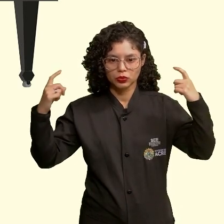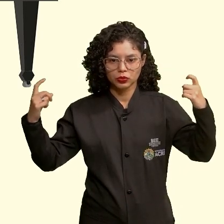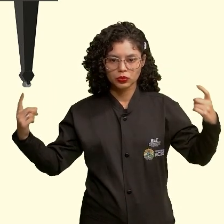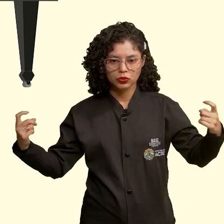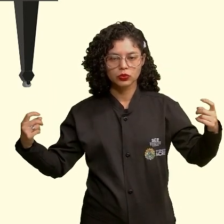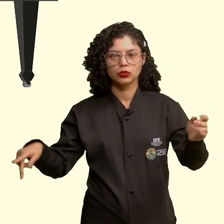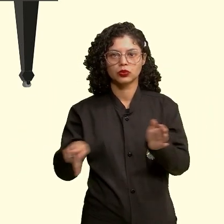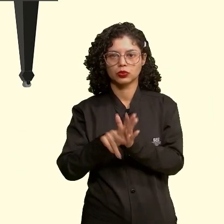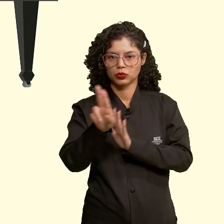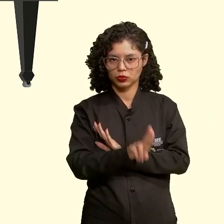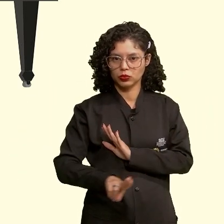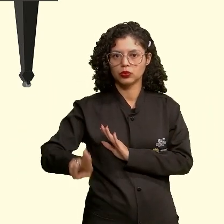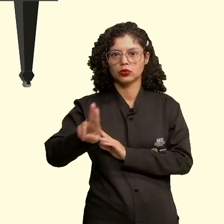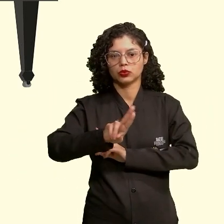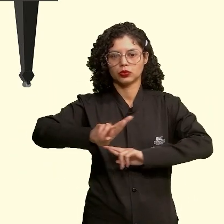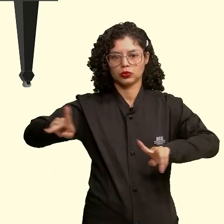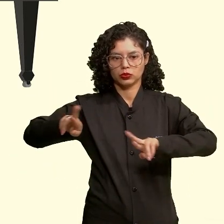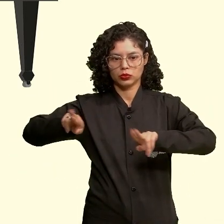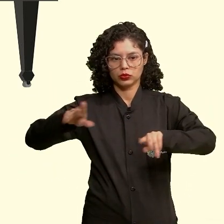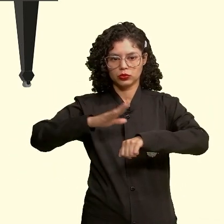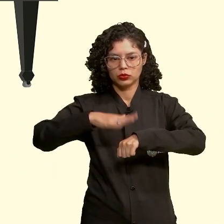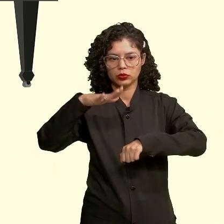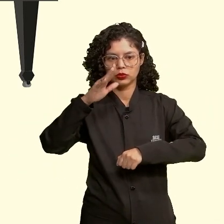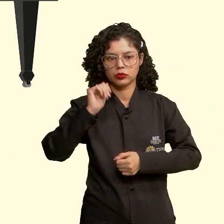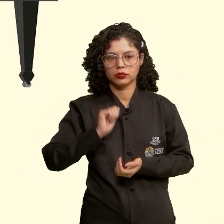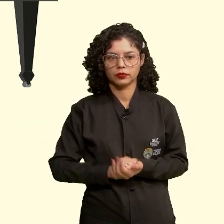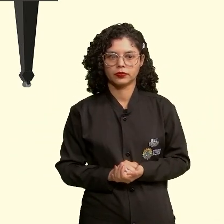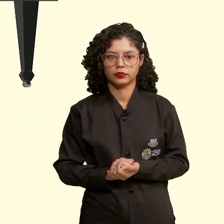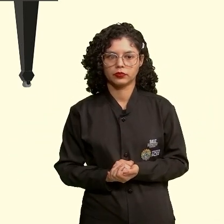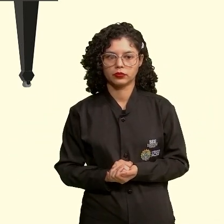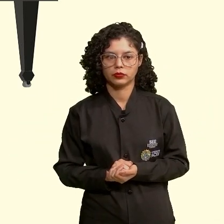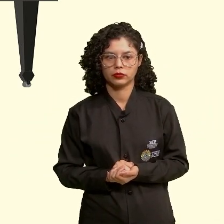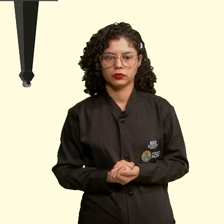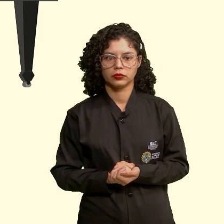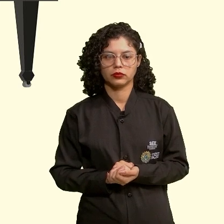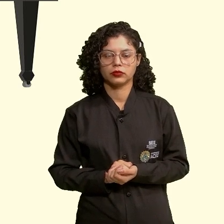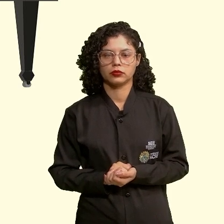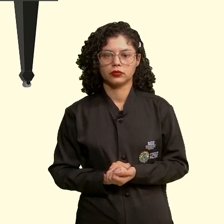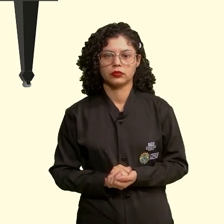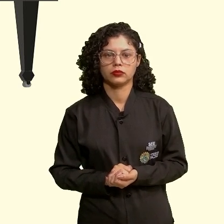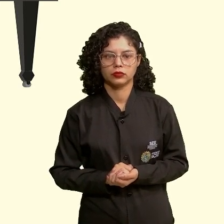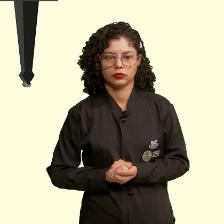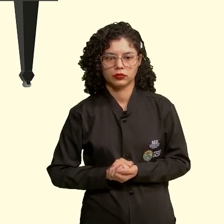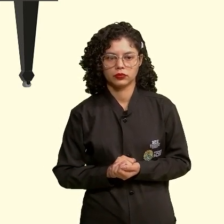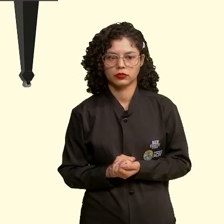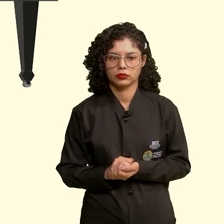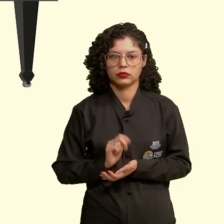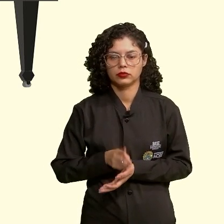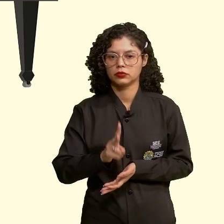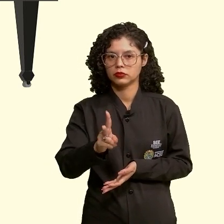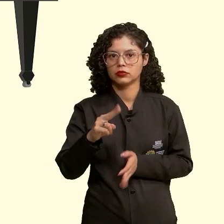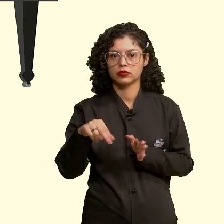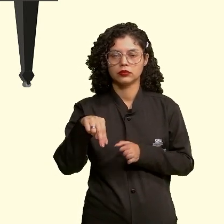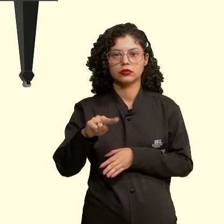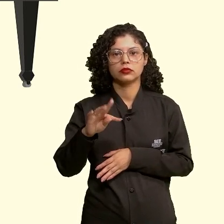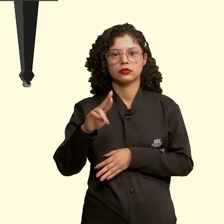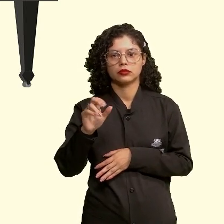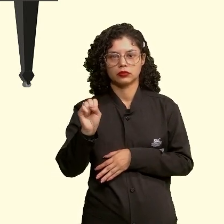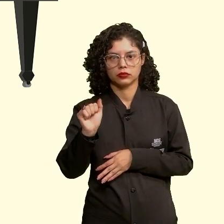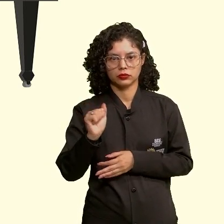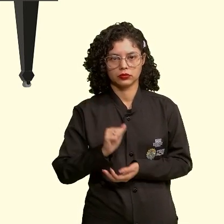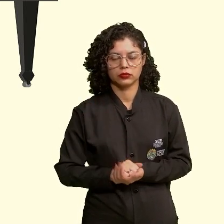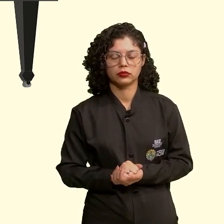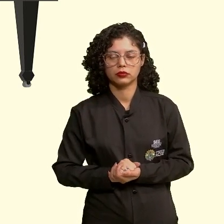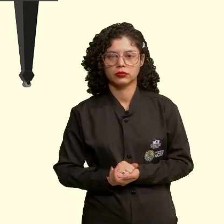uma ou mais teclas podem ser tocadas de cada vez, e pressionando o pé no pedal para sustentar as